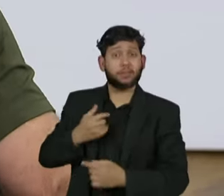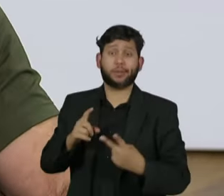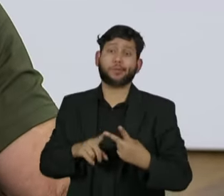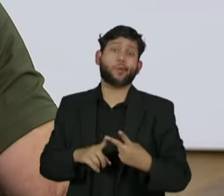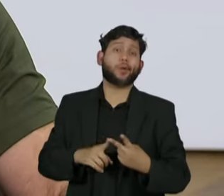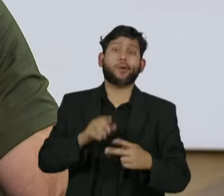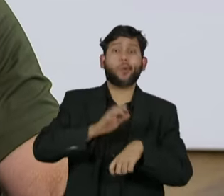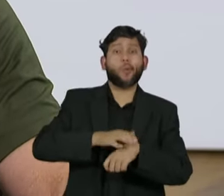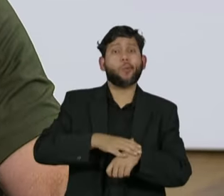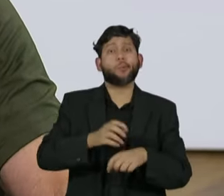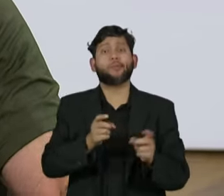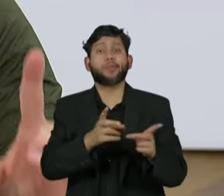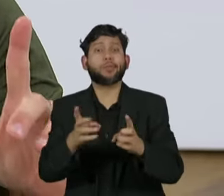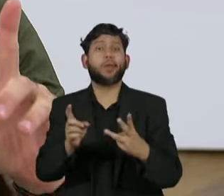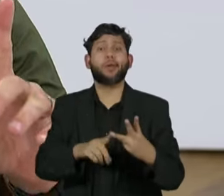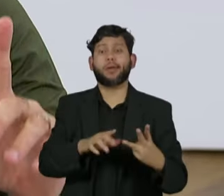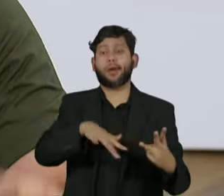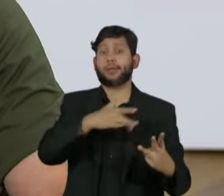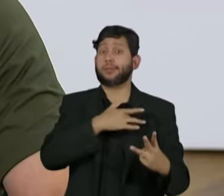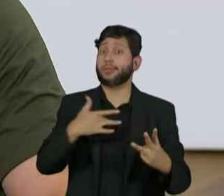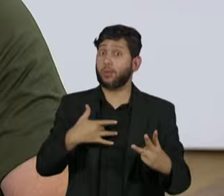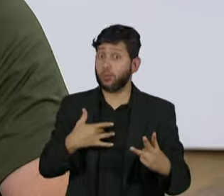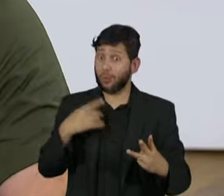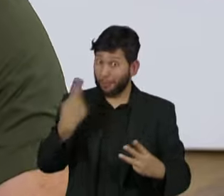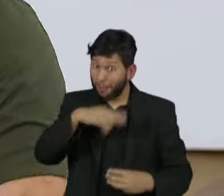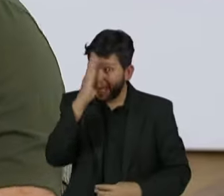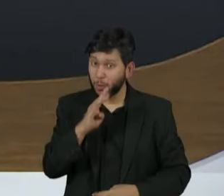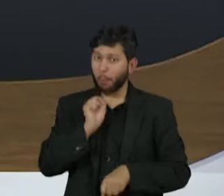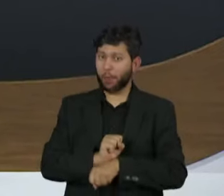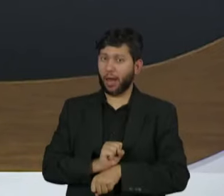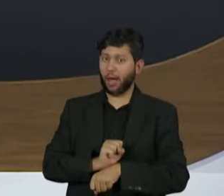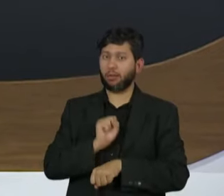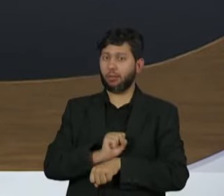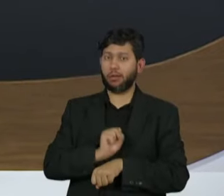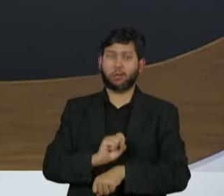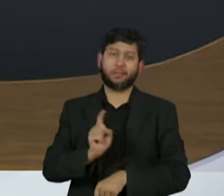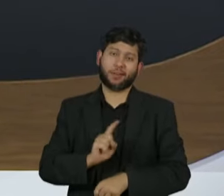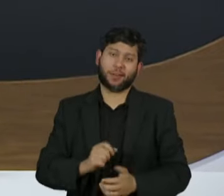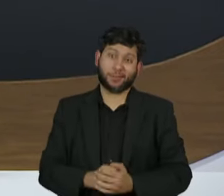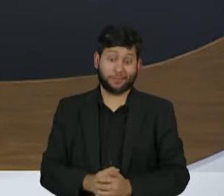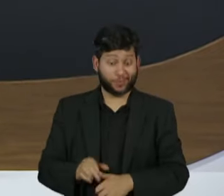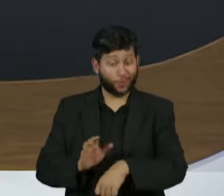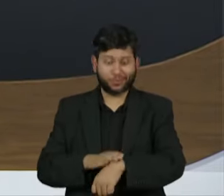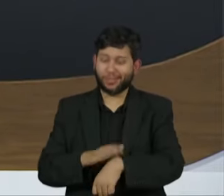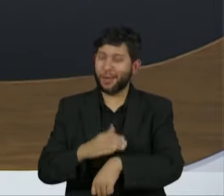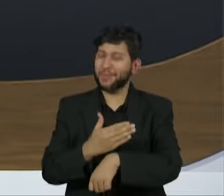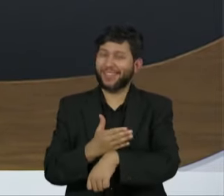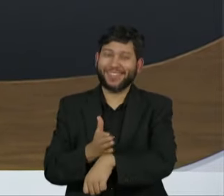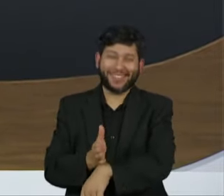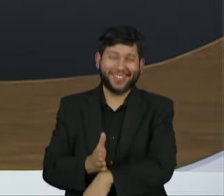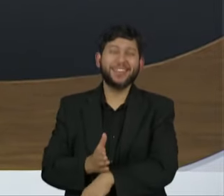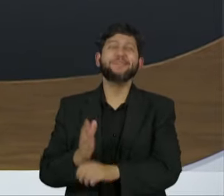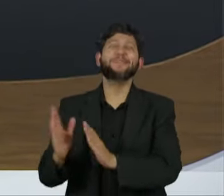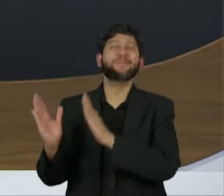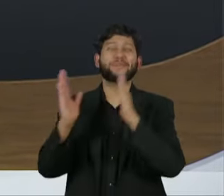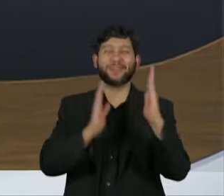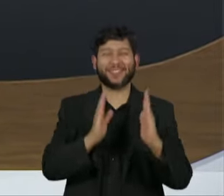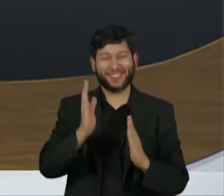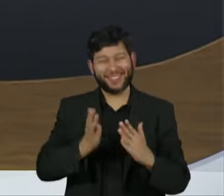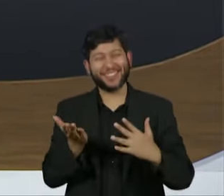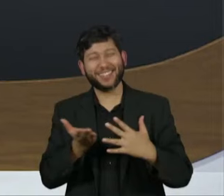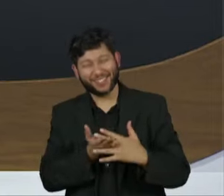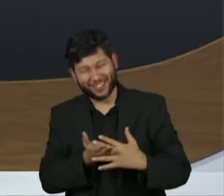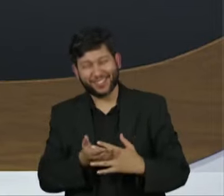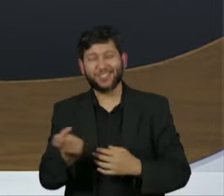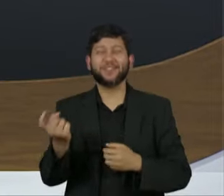e muita coisa não Estamos parados e nem o relógio está correndo a gente vai para mais um breve intervalo